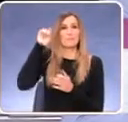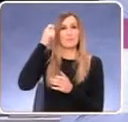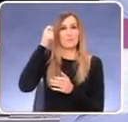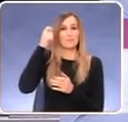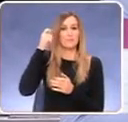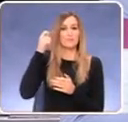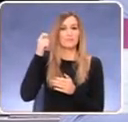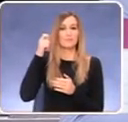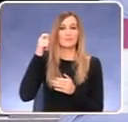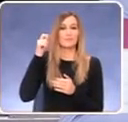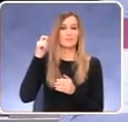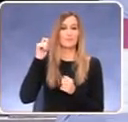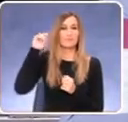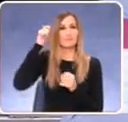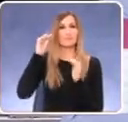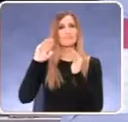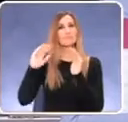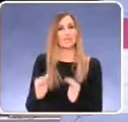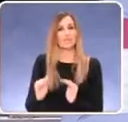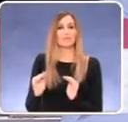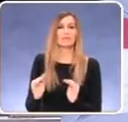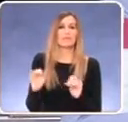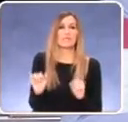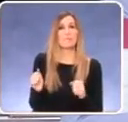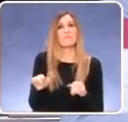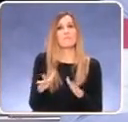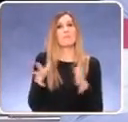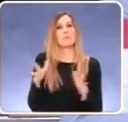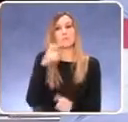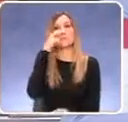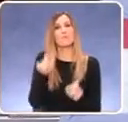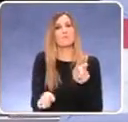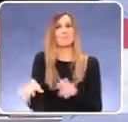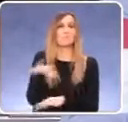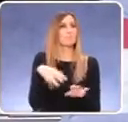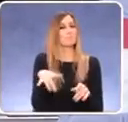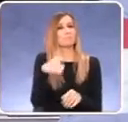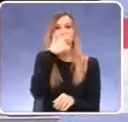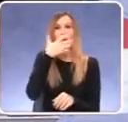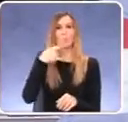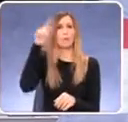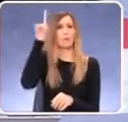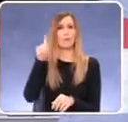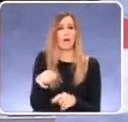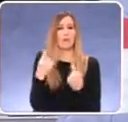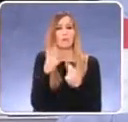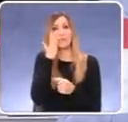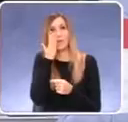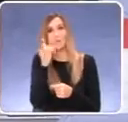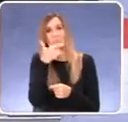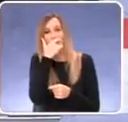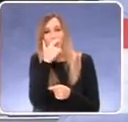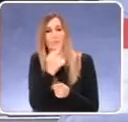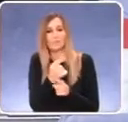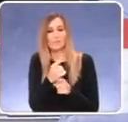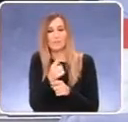os efeitos são menos severos. Mas a maior parte das pessoas usa a prótese todo dia, algumas até dormem com estas próteses, que é